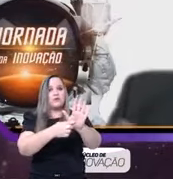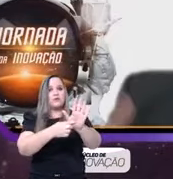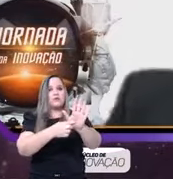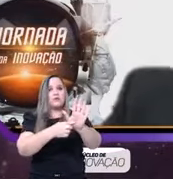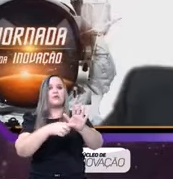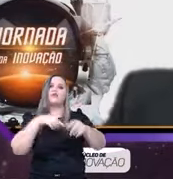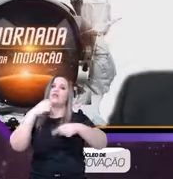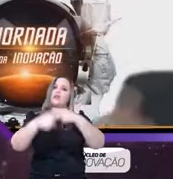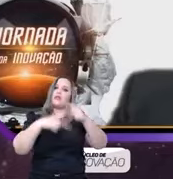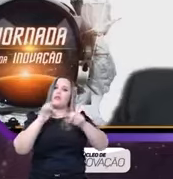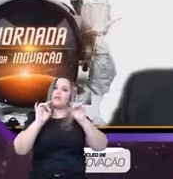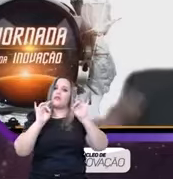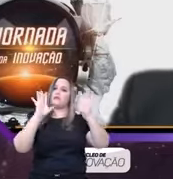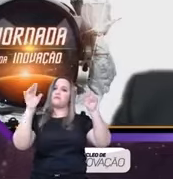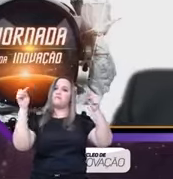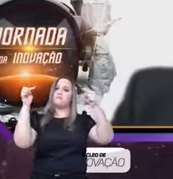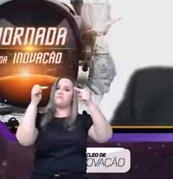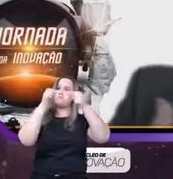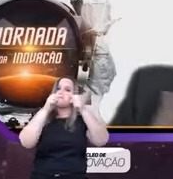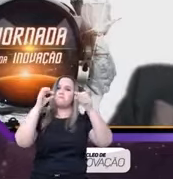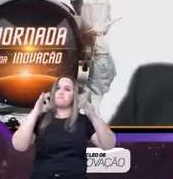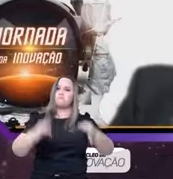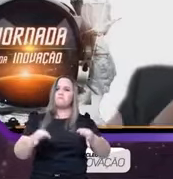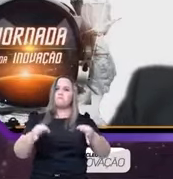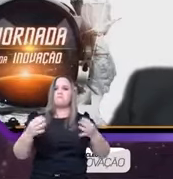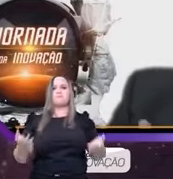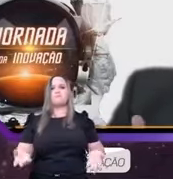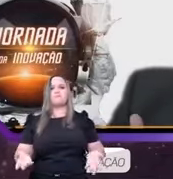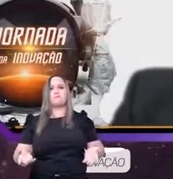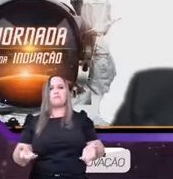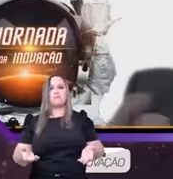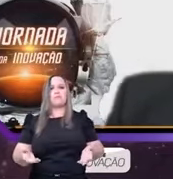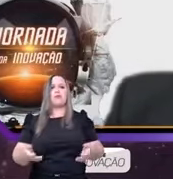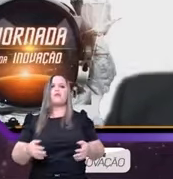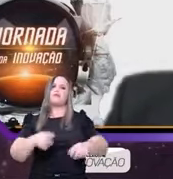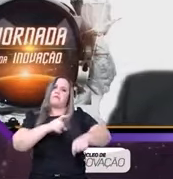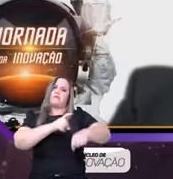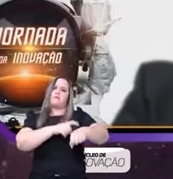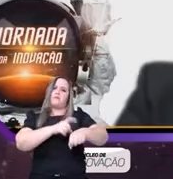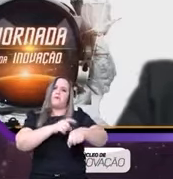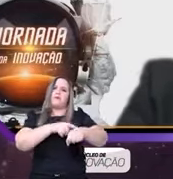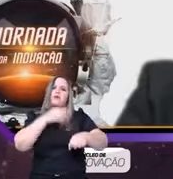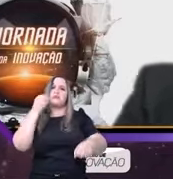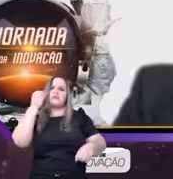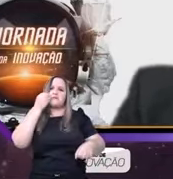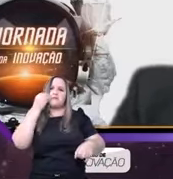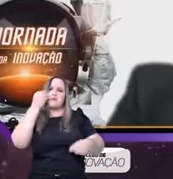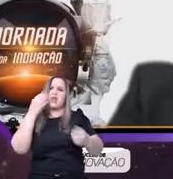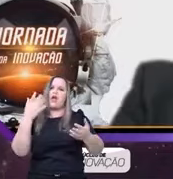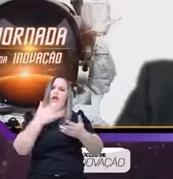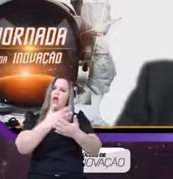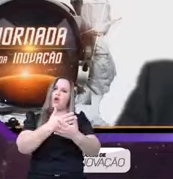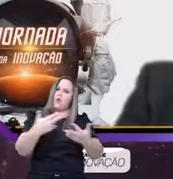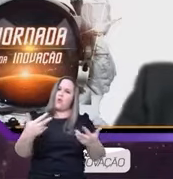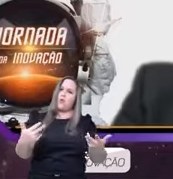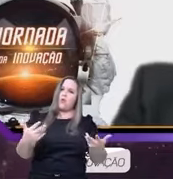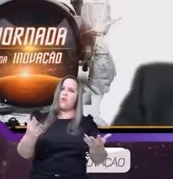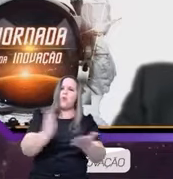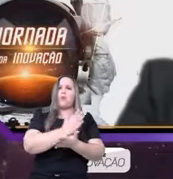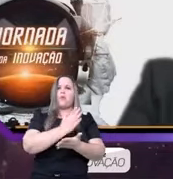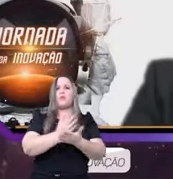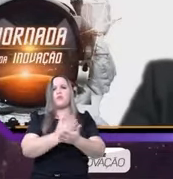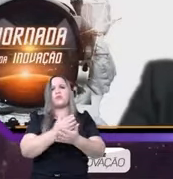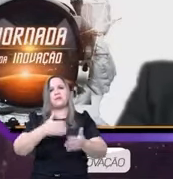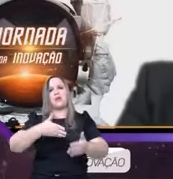testo algumas coisas e em um momento eu transformo. Então, em um momento de experimentação, algumas coisas eu vou melhorar e vai sair uma